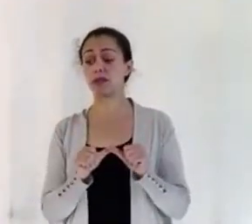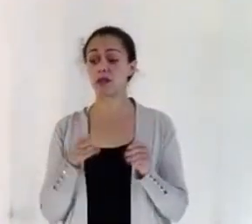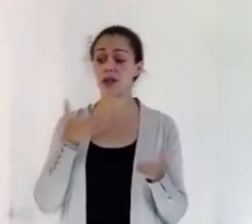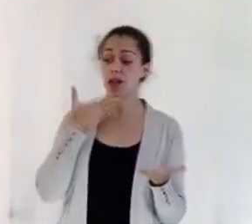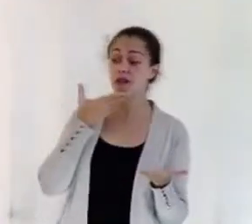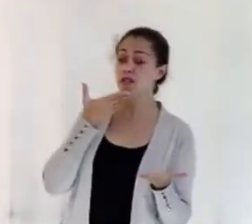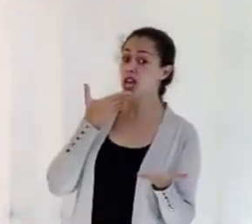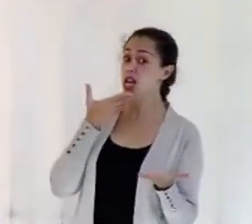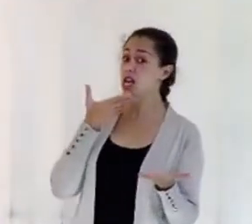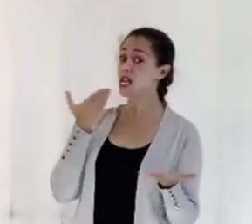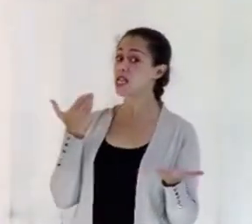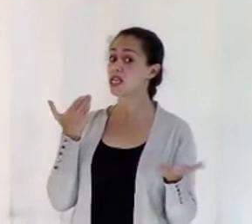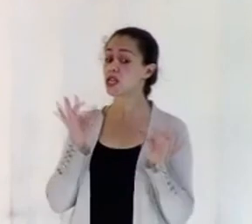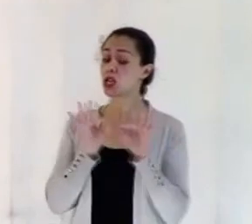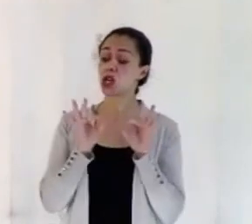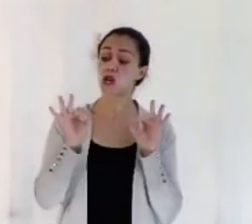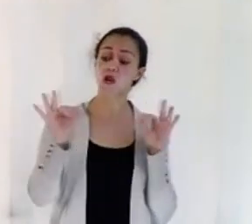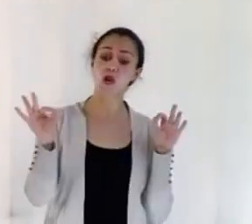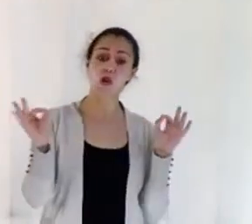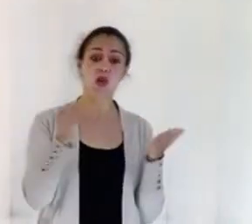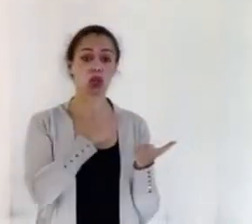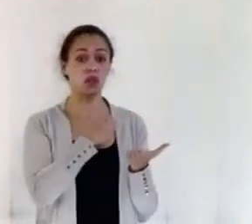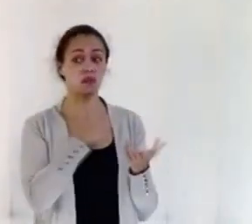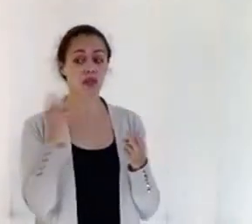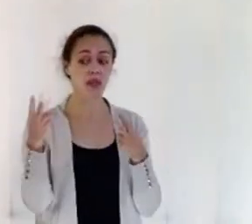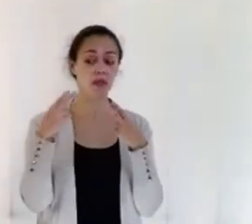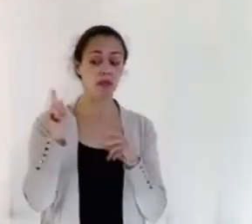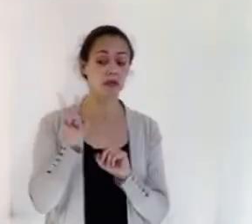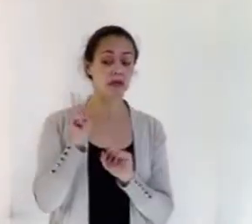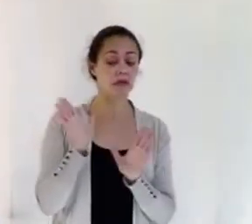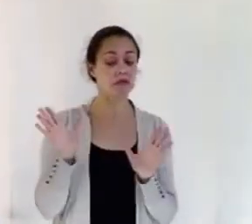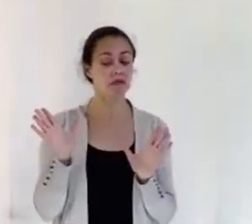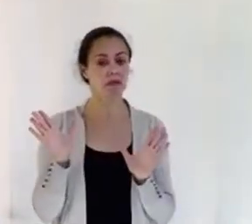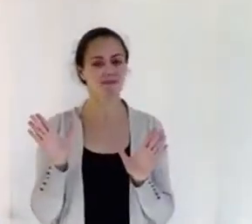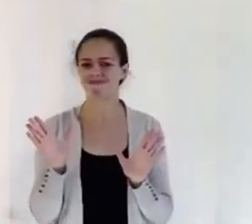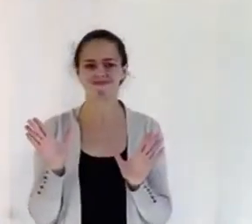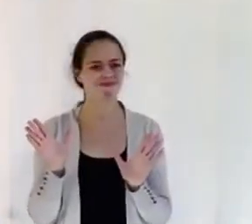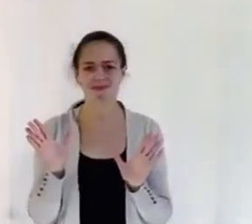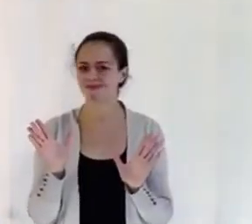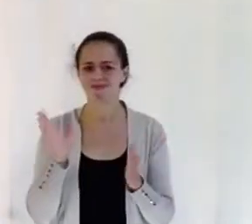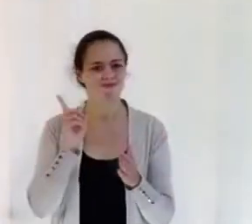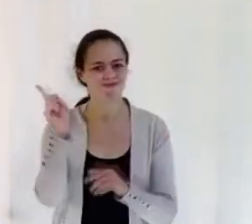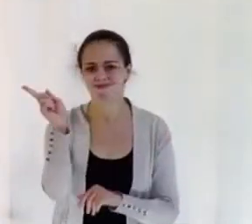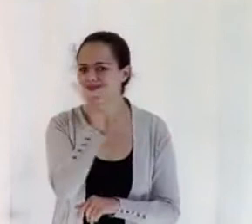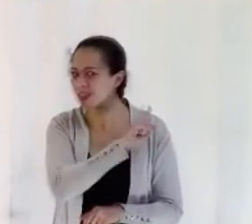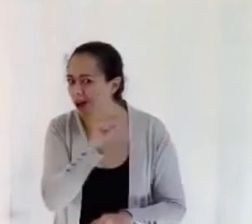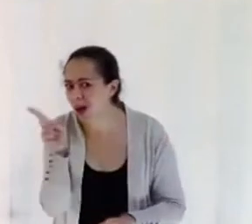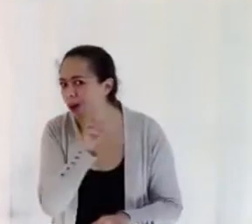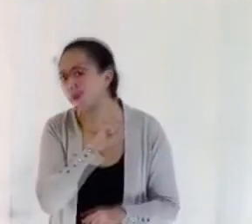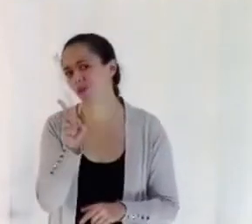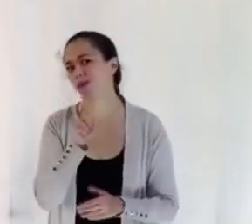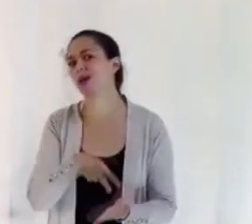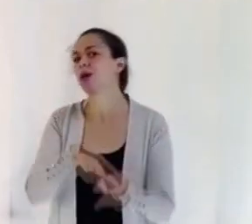deixar ser pastoreado pelo seu pastor local. Nós temos muito medo, mas nós temos confiança